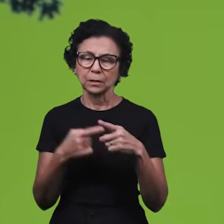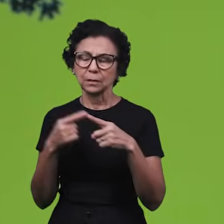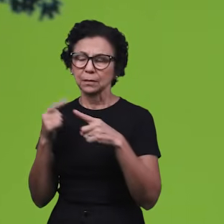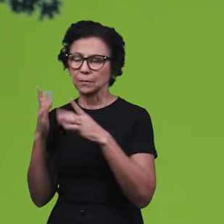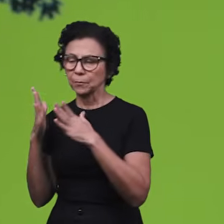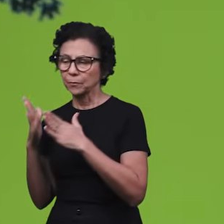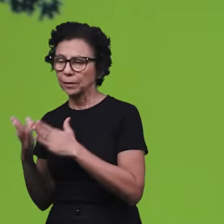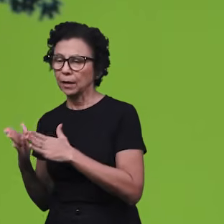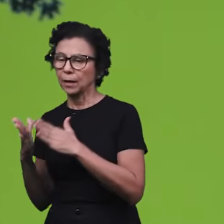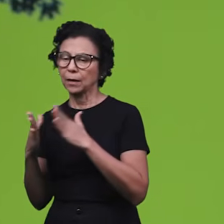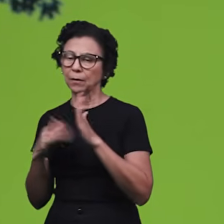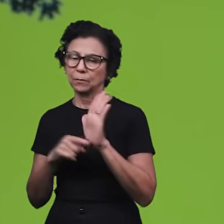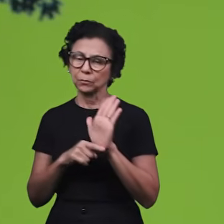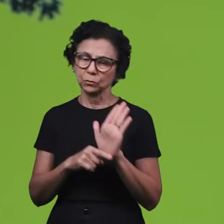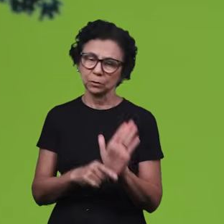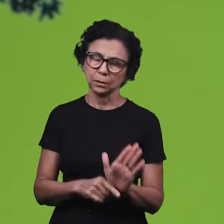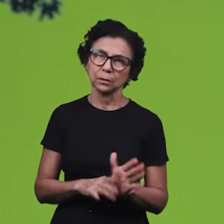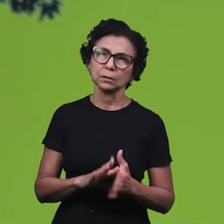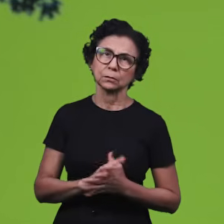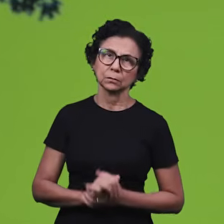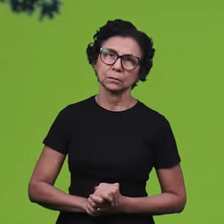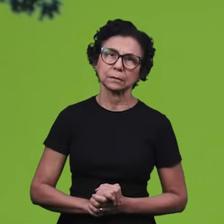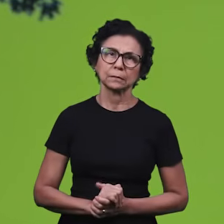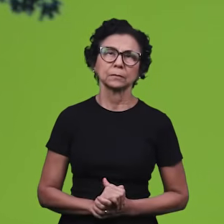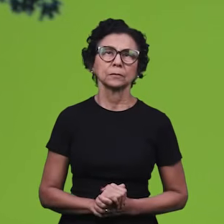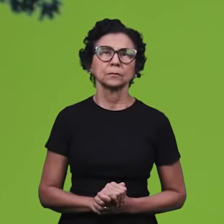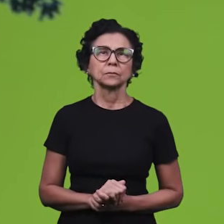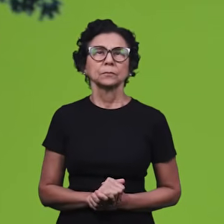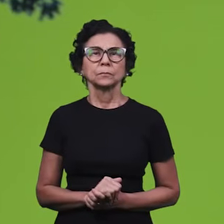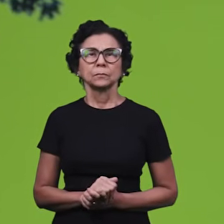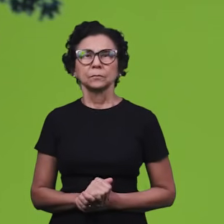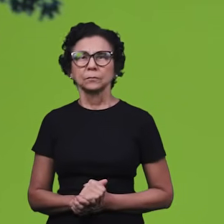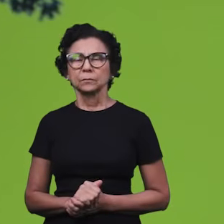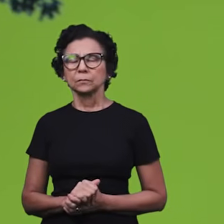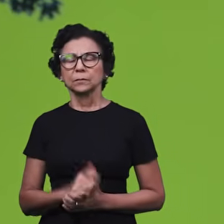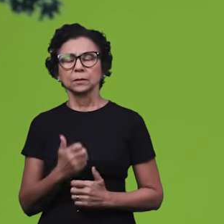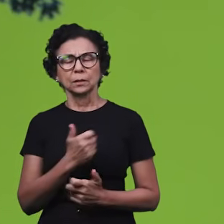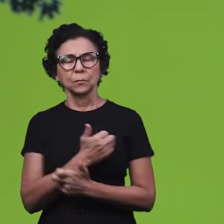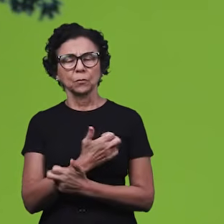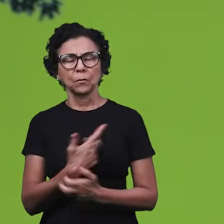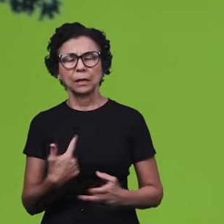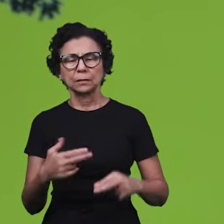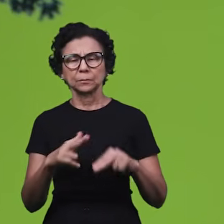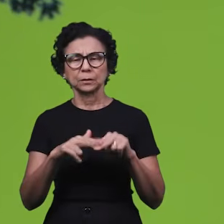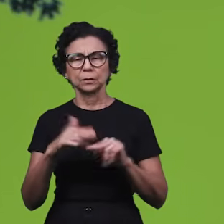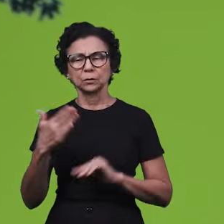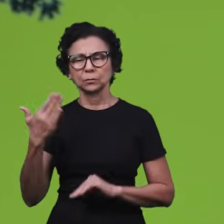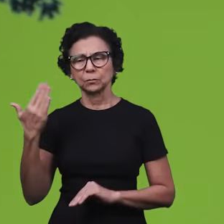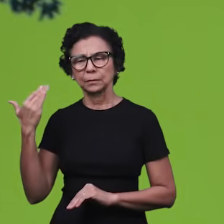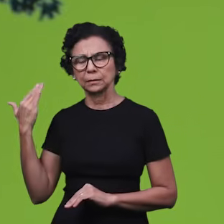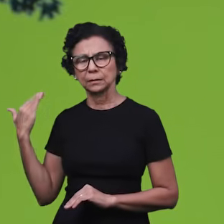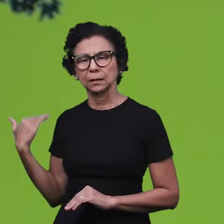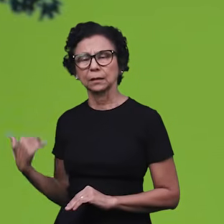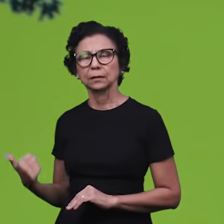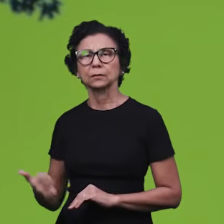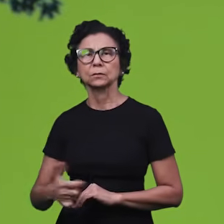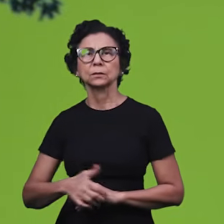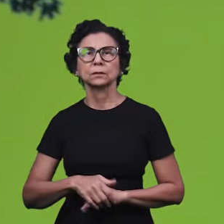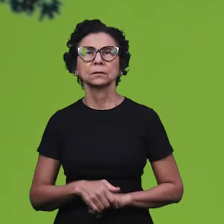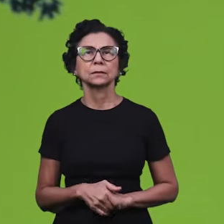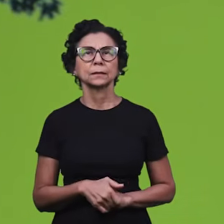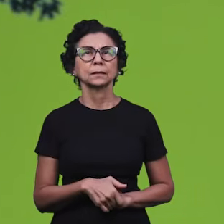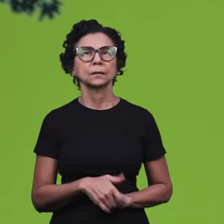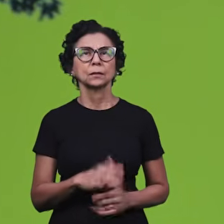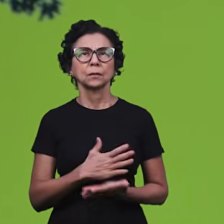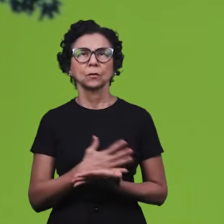recursos novos sem desqualificar os antigos. Nós temos satélite, nós temos recursos sistematizados nas aulas e